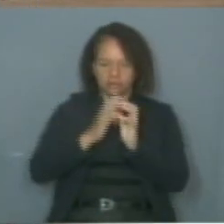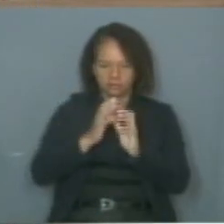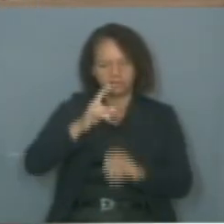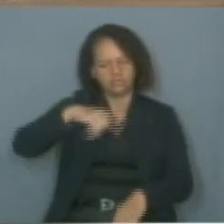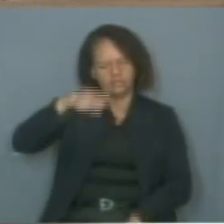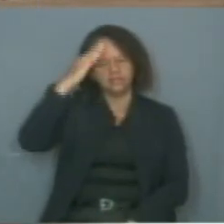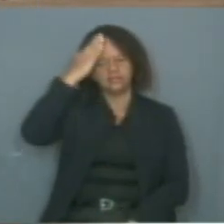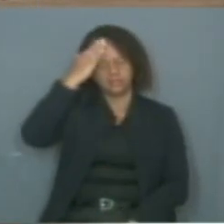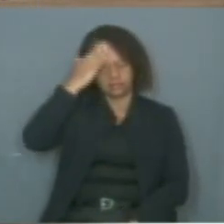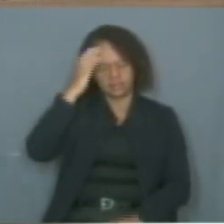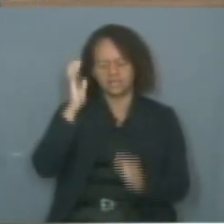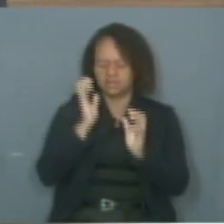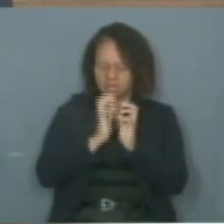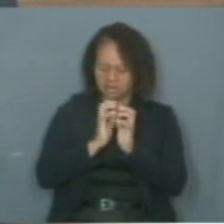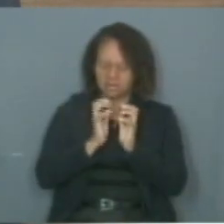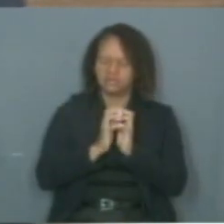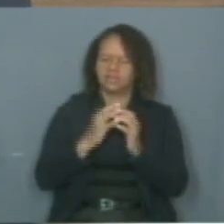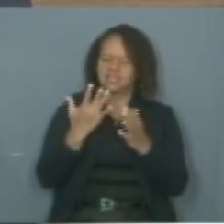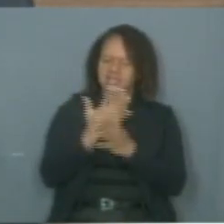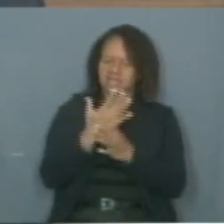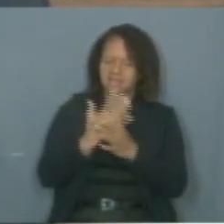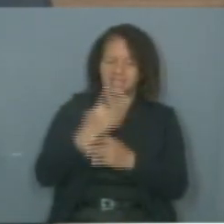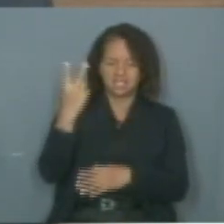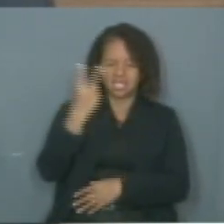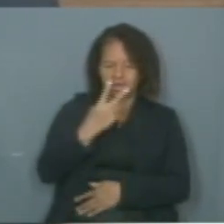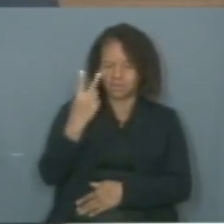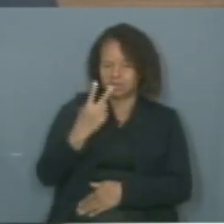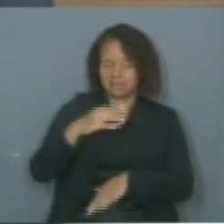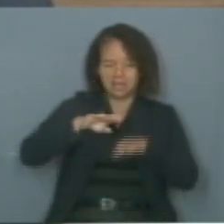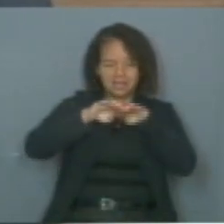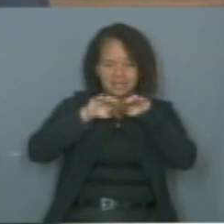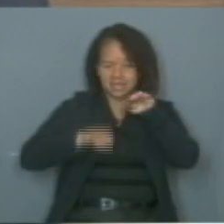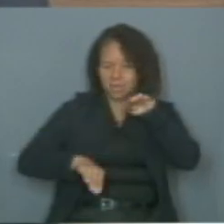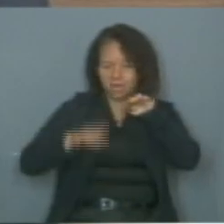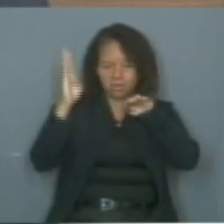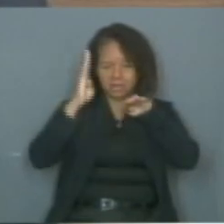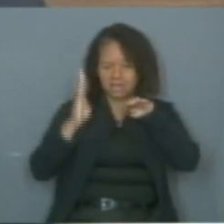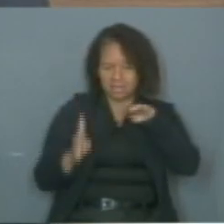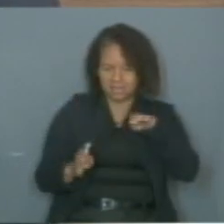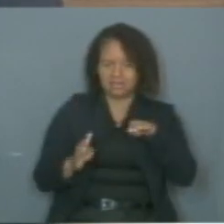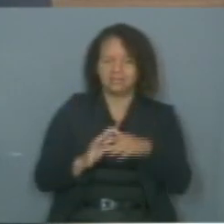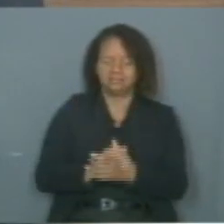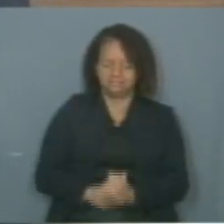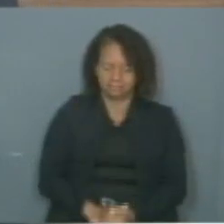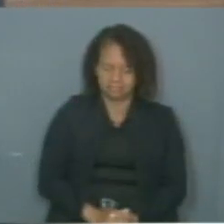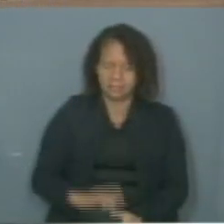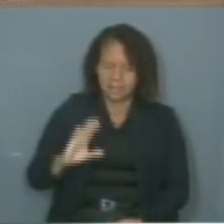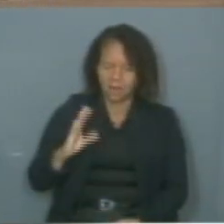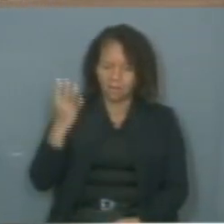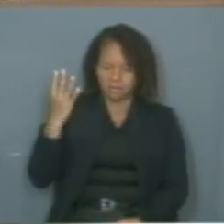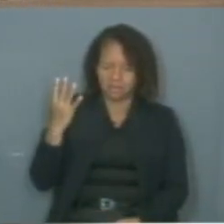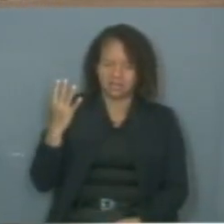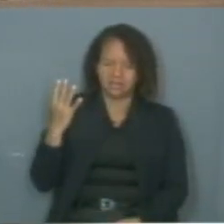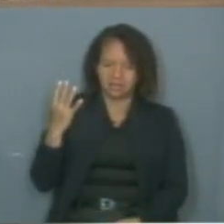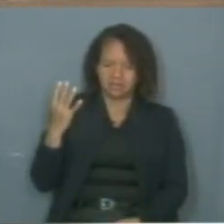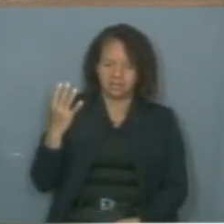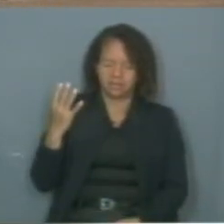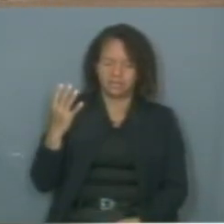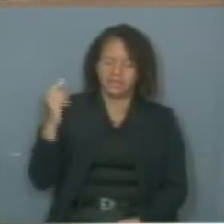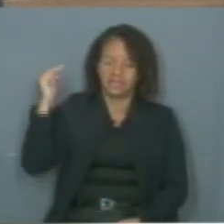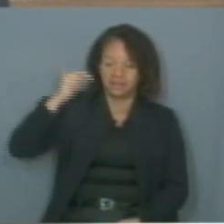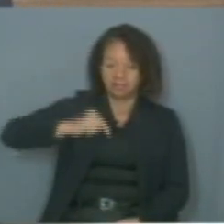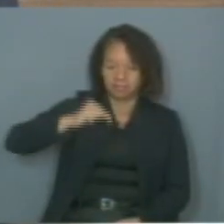sabe que Recife ainda é a segunda cidade mais desigual do Brasil, que ainda acontece esse tipo de situação.